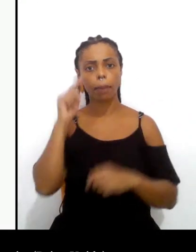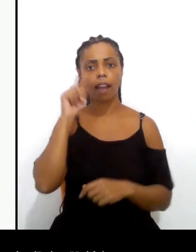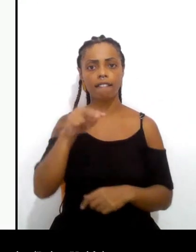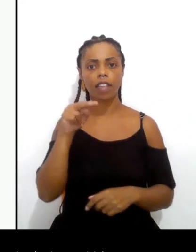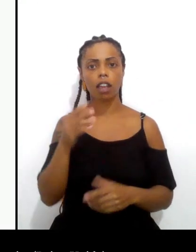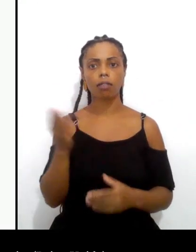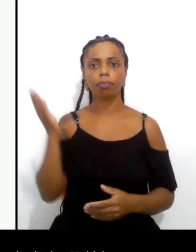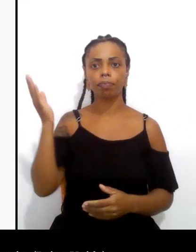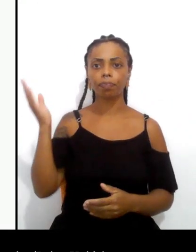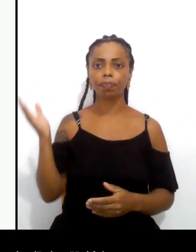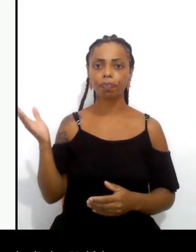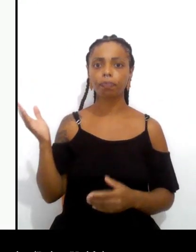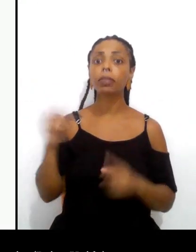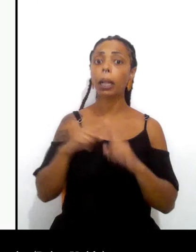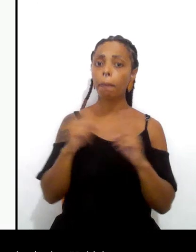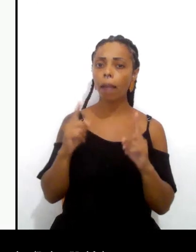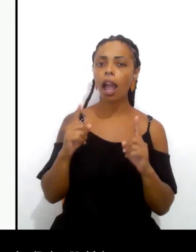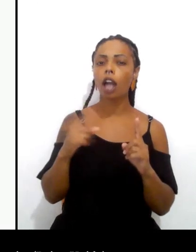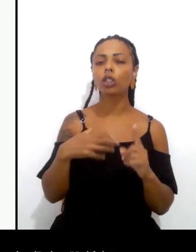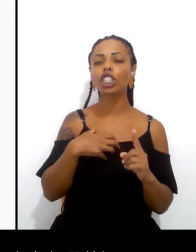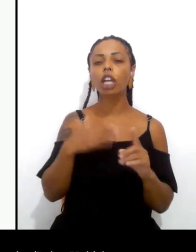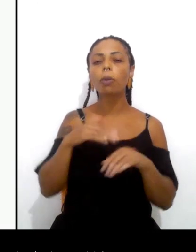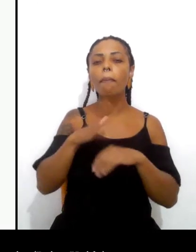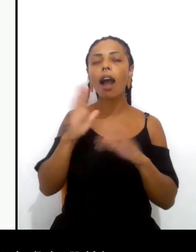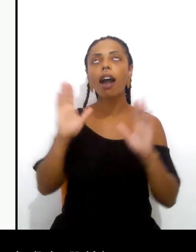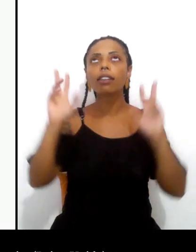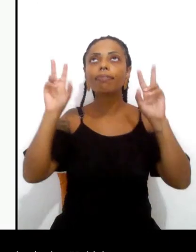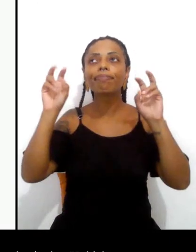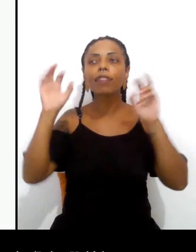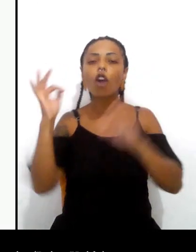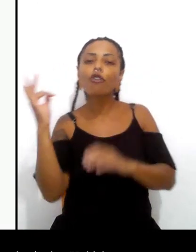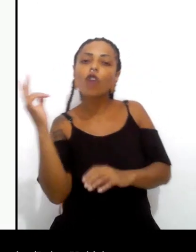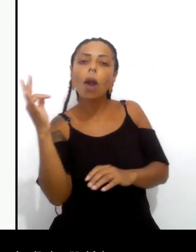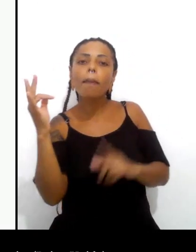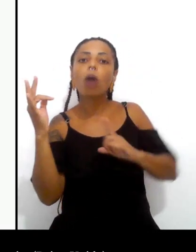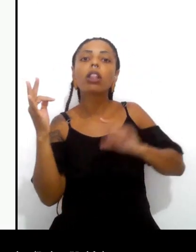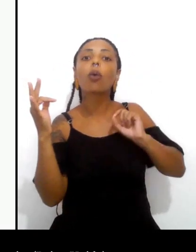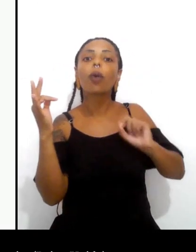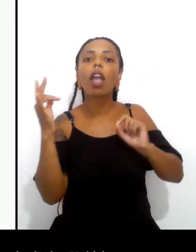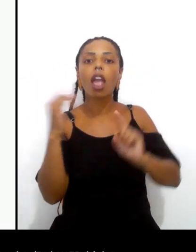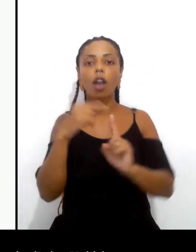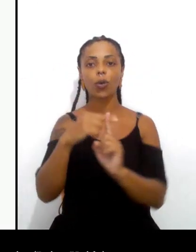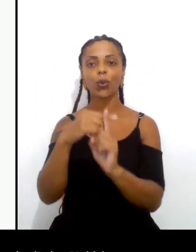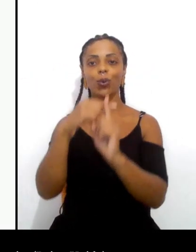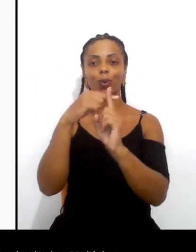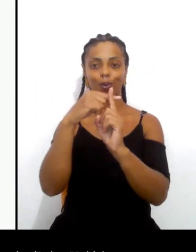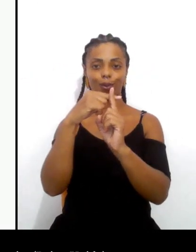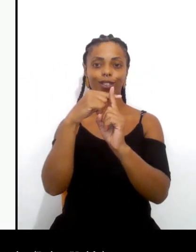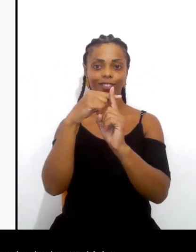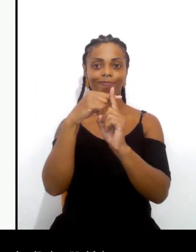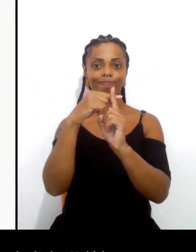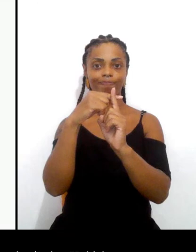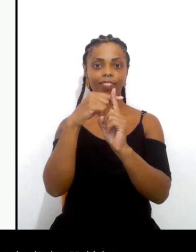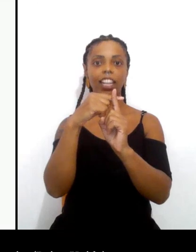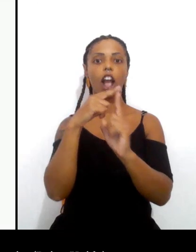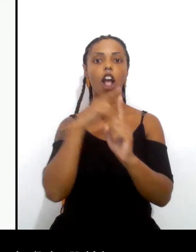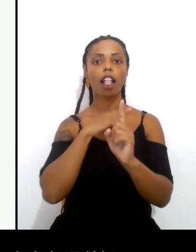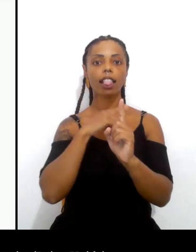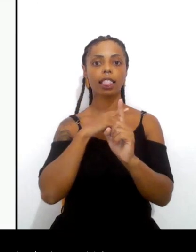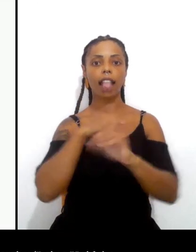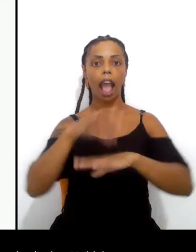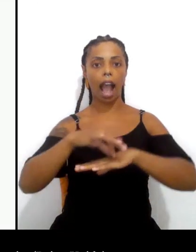de forma mais formal digamos assim você tem o crucifixo Então você tem a carne se abrindo como